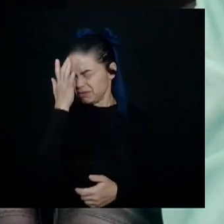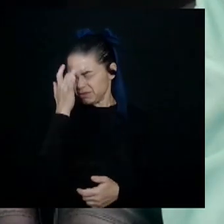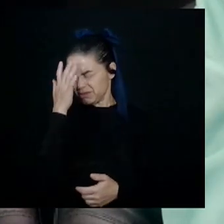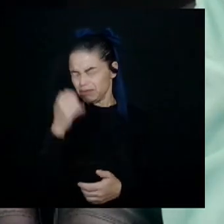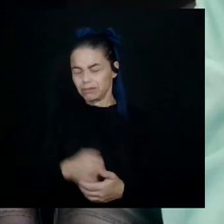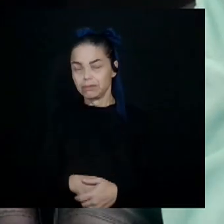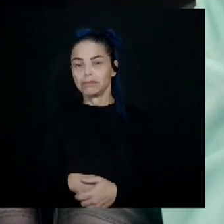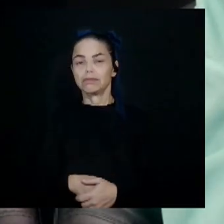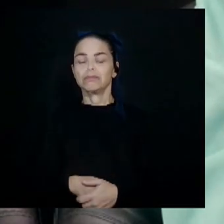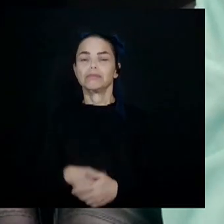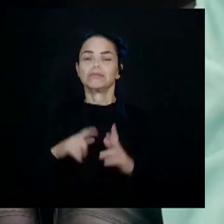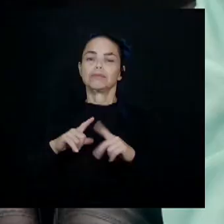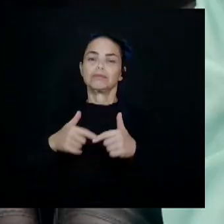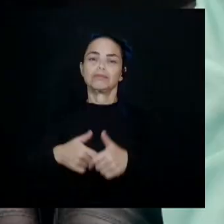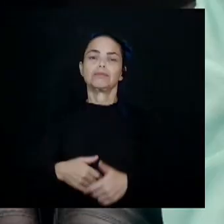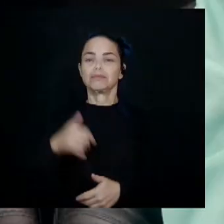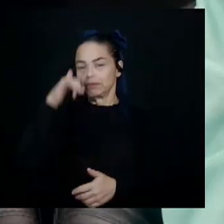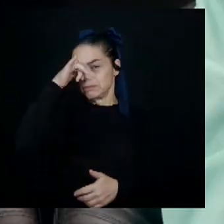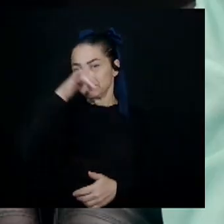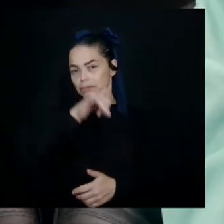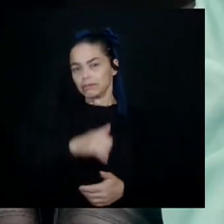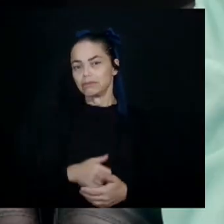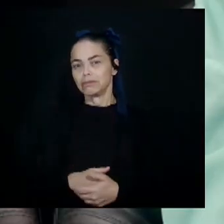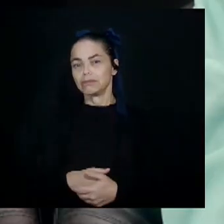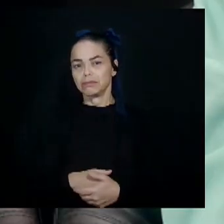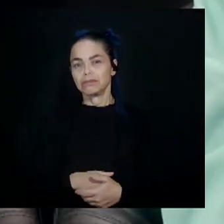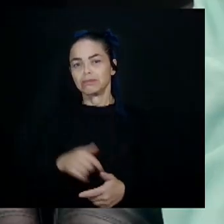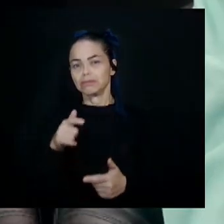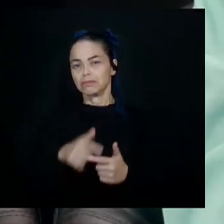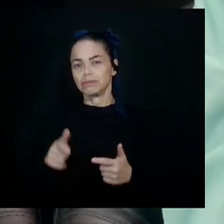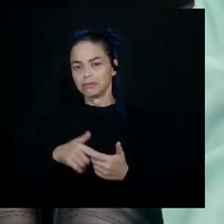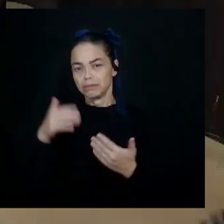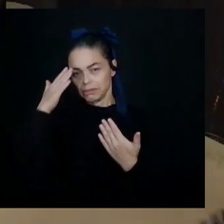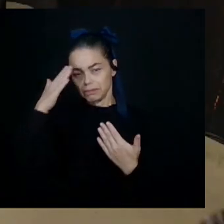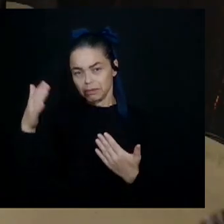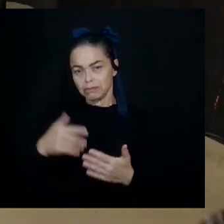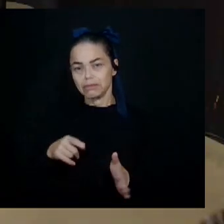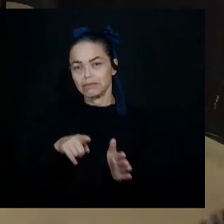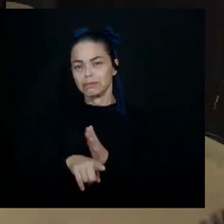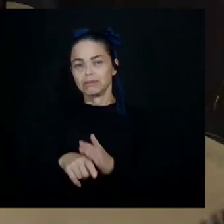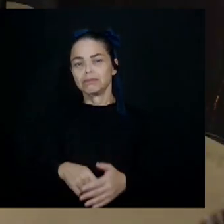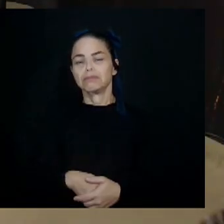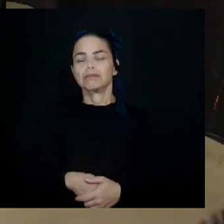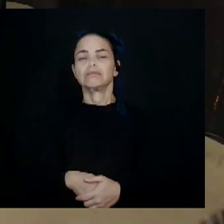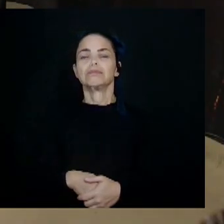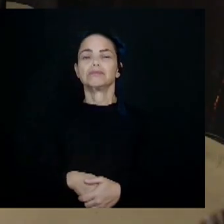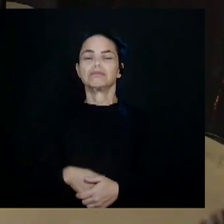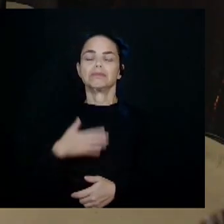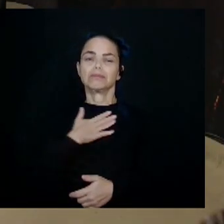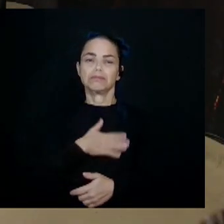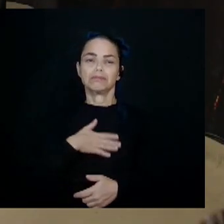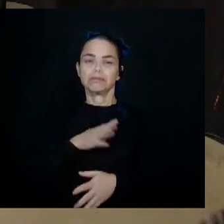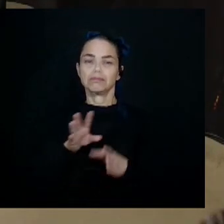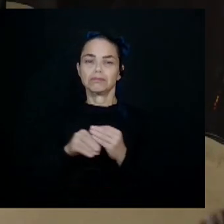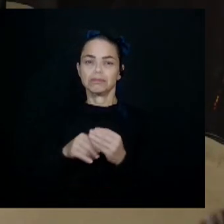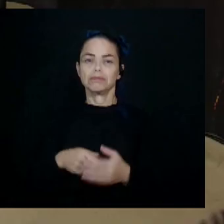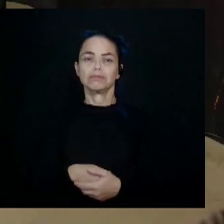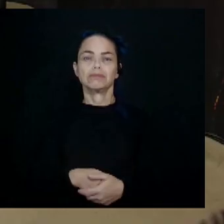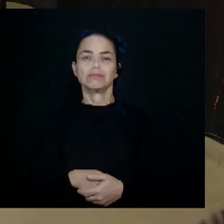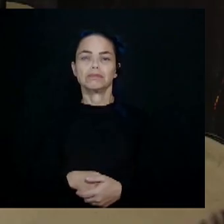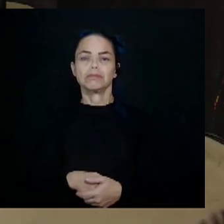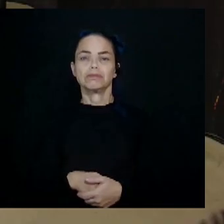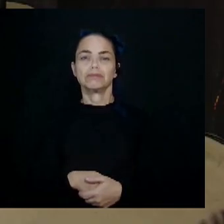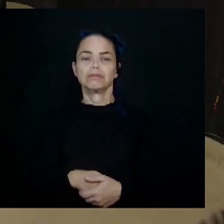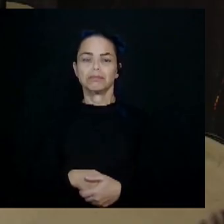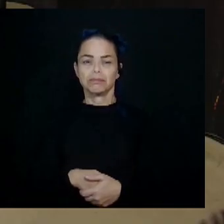atuar para evitar algumas intercorrências. Muito obrigada pela pergunta. Excelente. Eu gostaria de dar um complemento. Vamos, porque precisamos